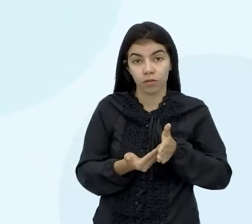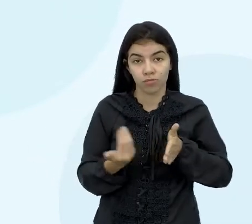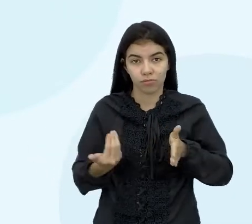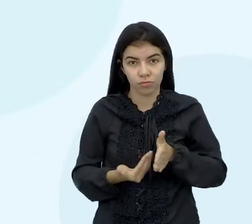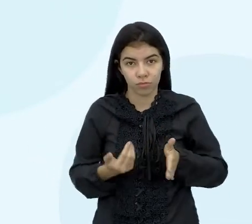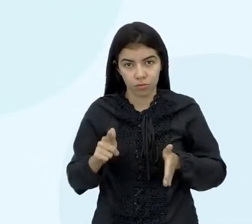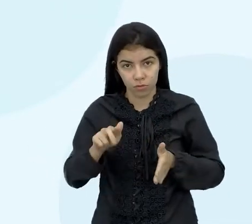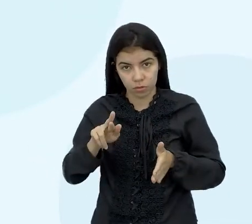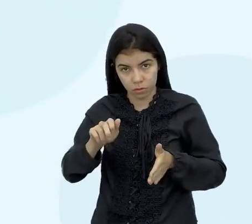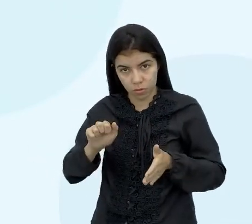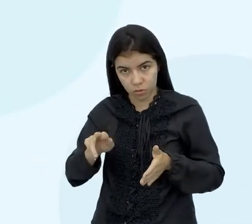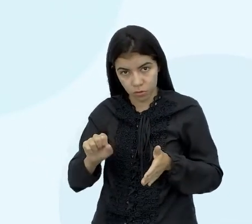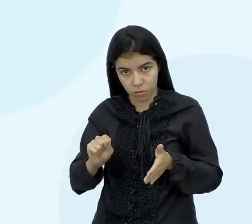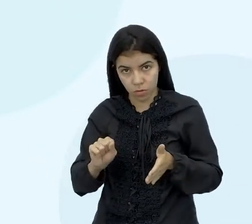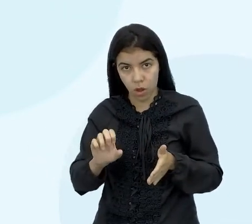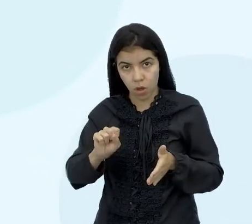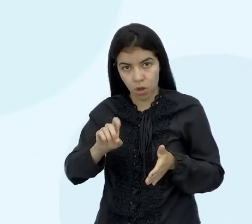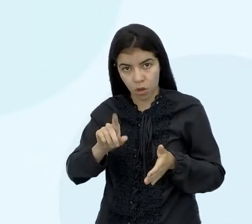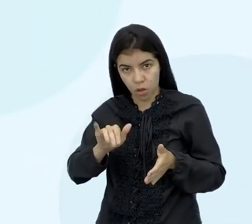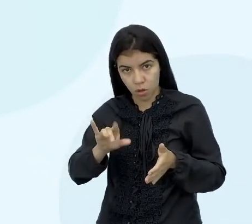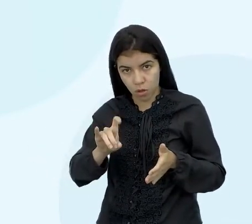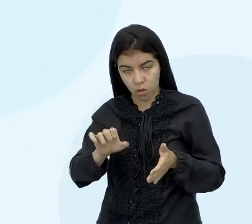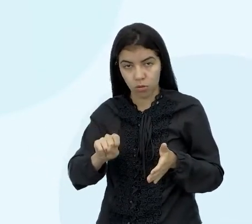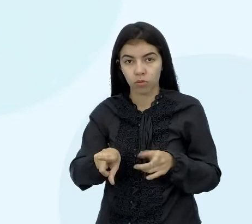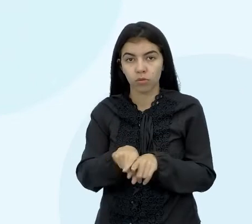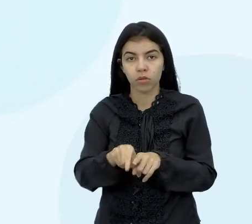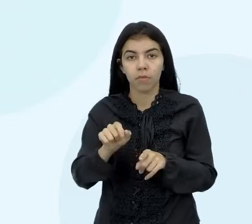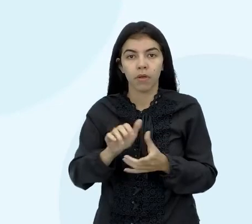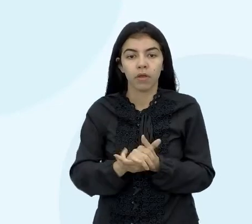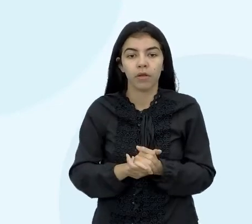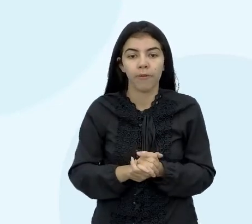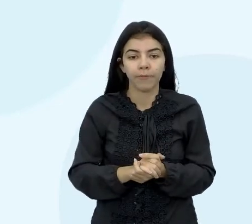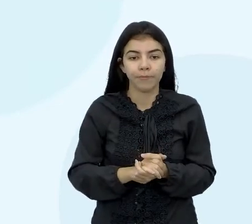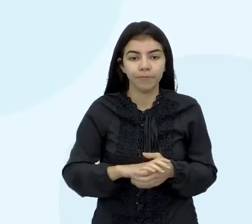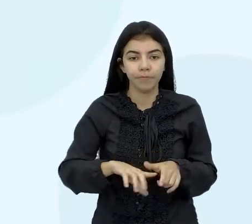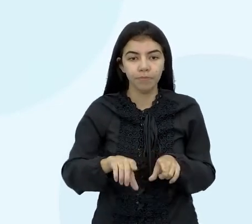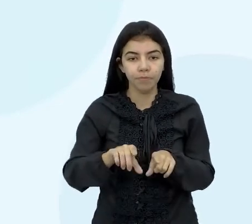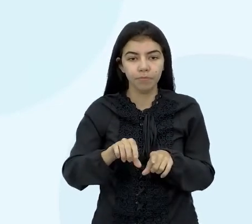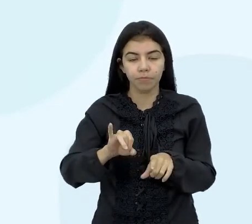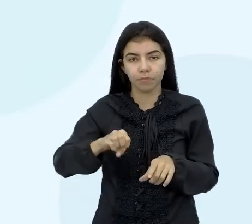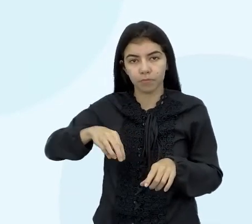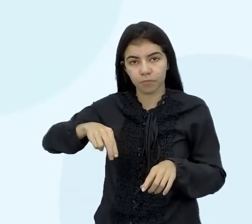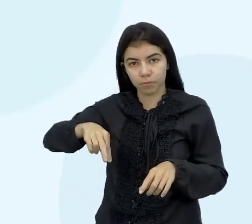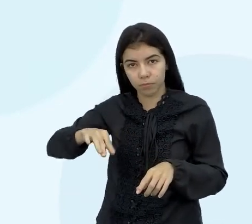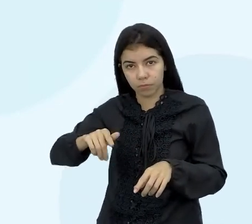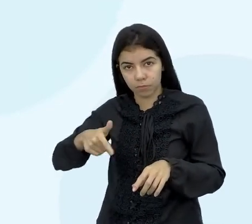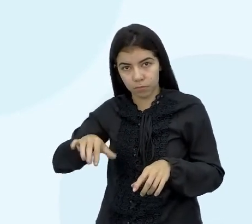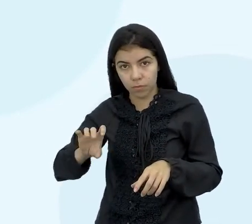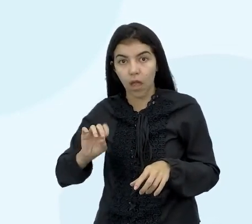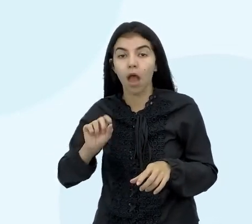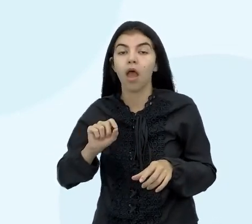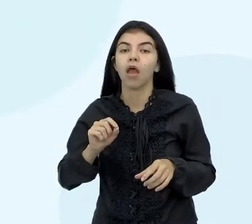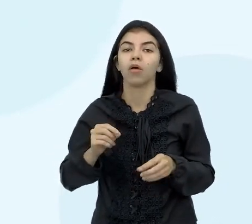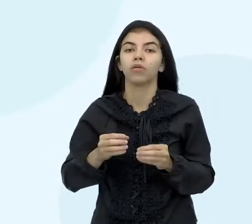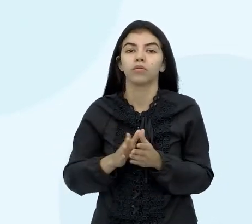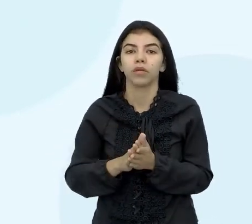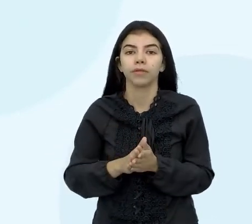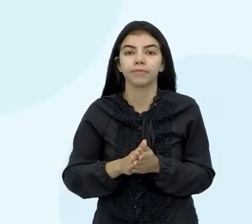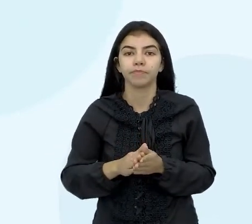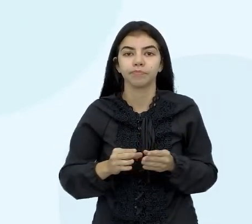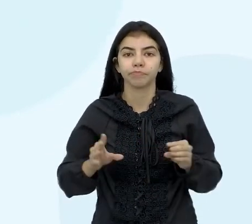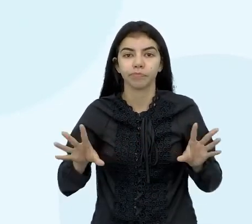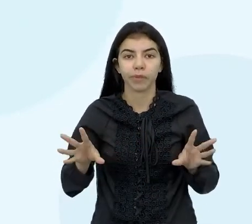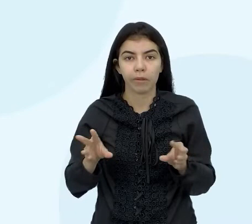dos grãos ali dos sólidos. Imantação é quando você tem alguma substância ali, alguma